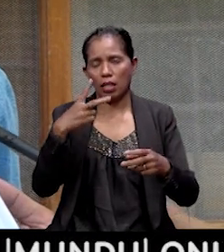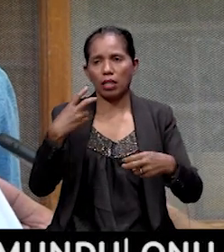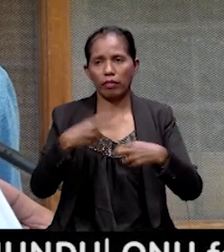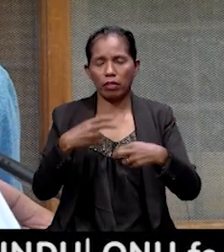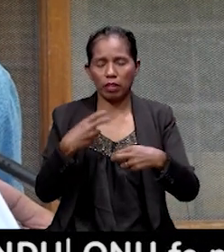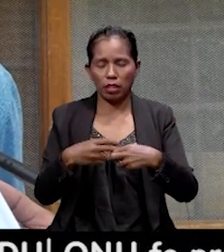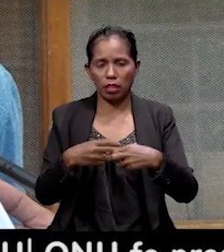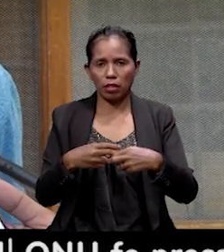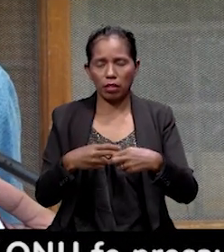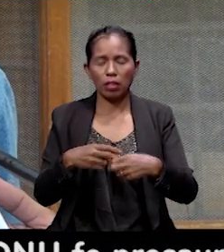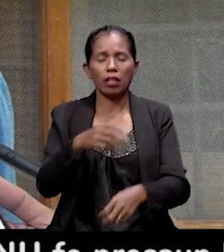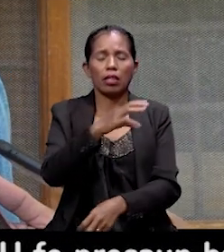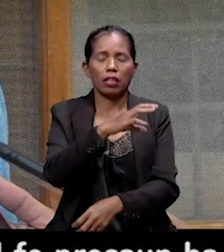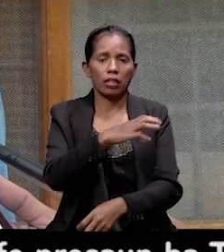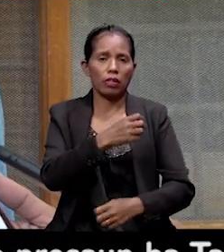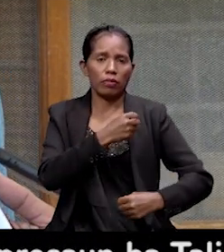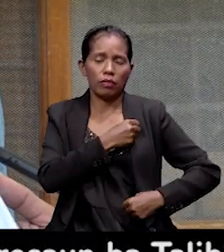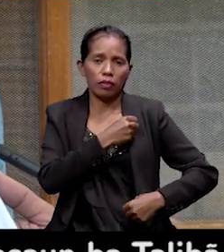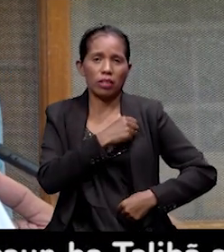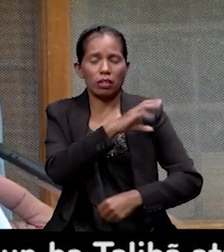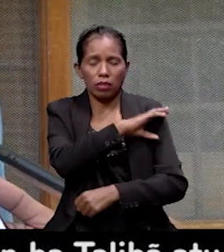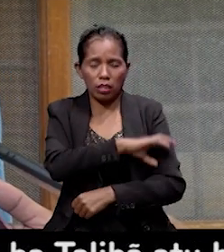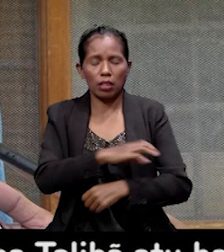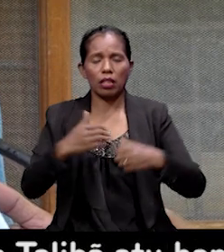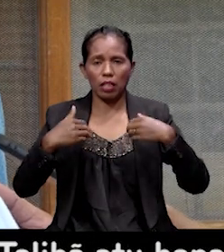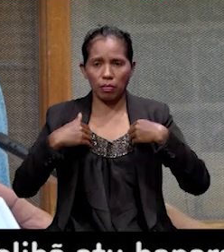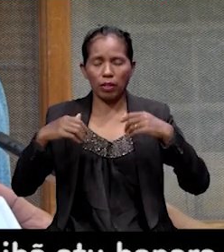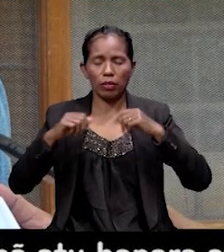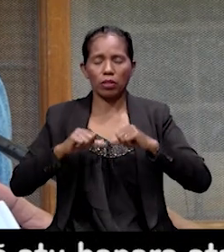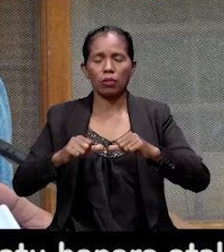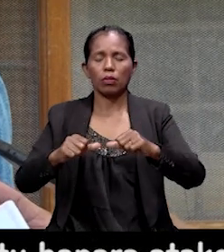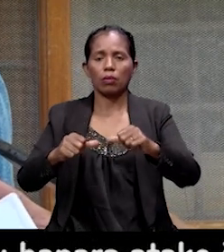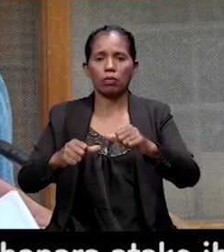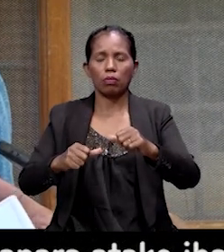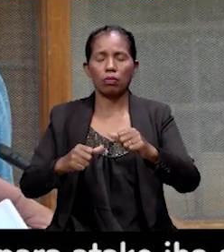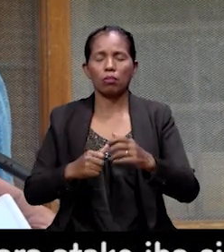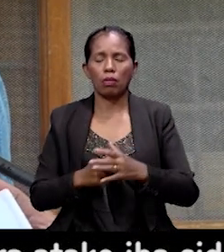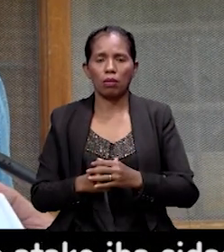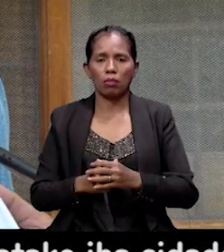itenia forsa segurança sira iha ho di kontinua ultrapassa ba